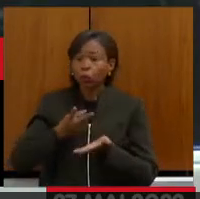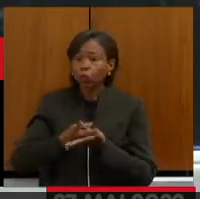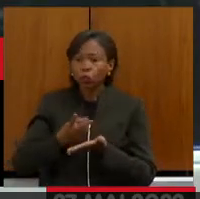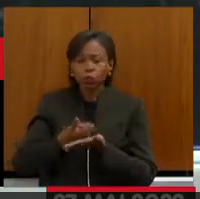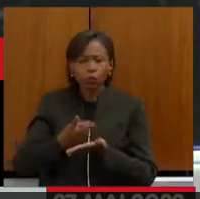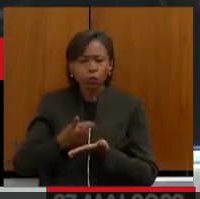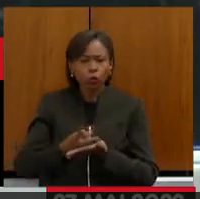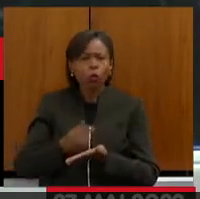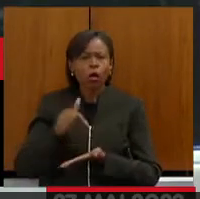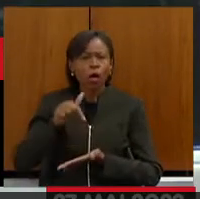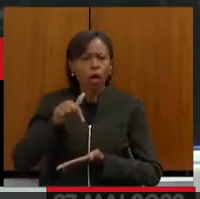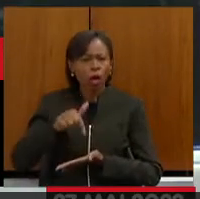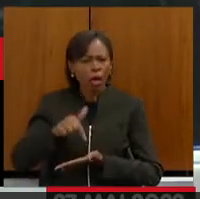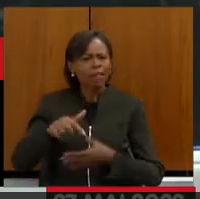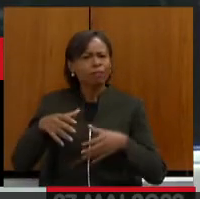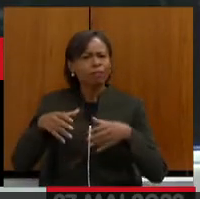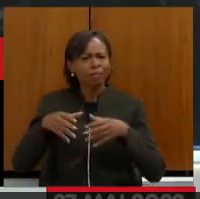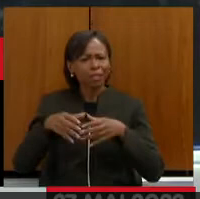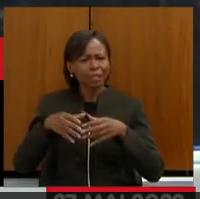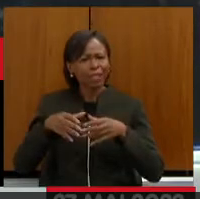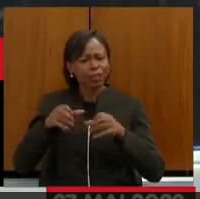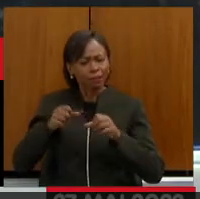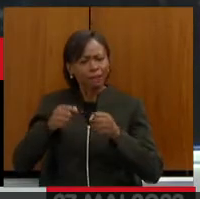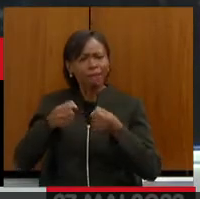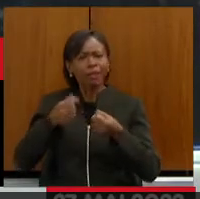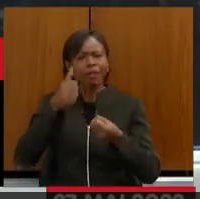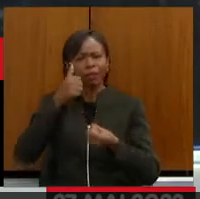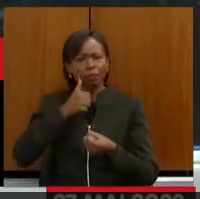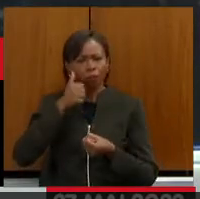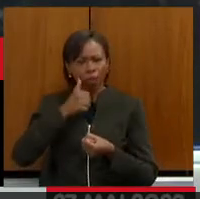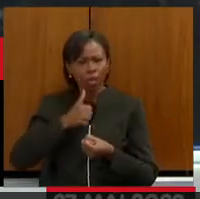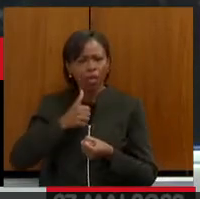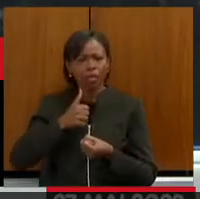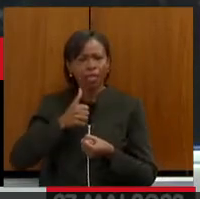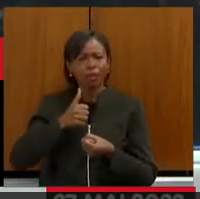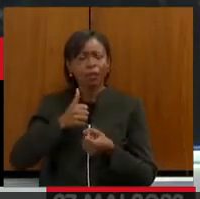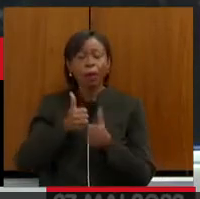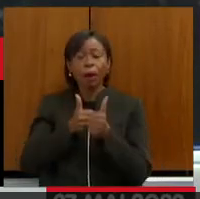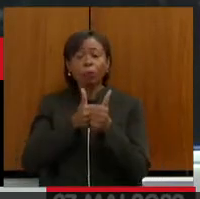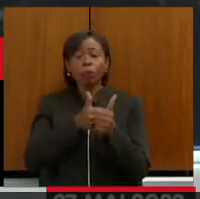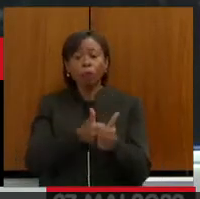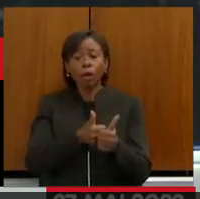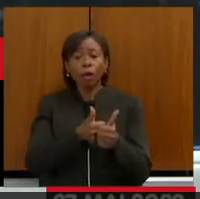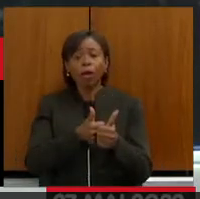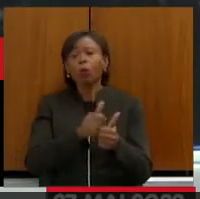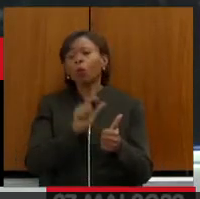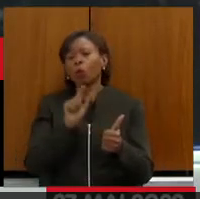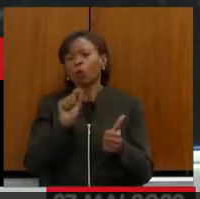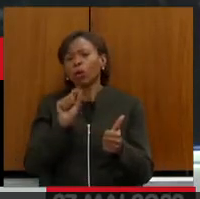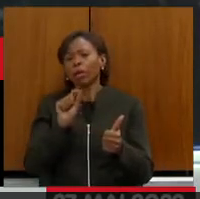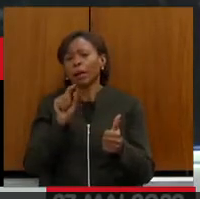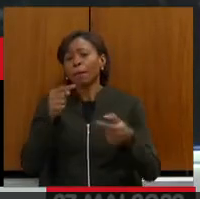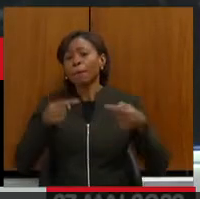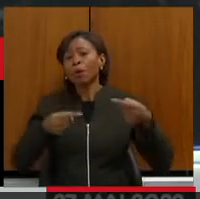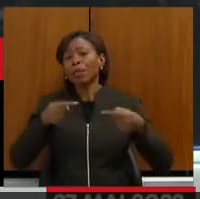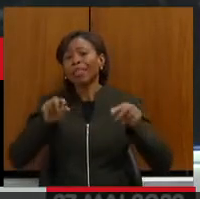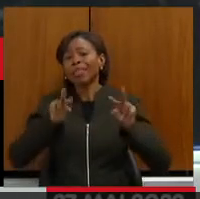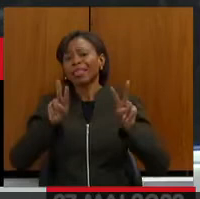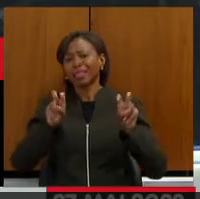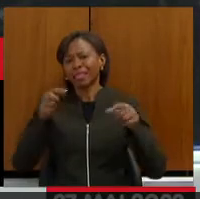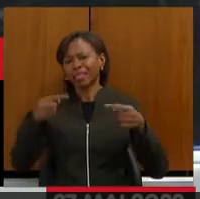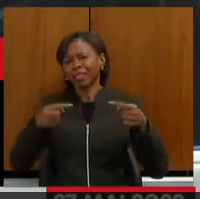compreensão a tarefa histórica que acompanhar as políticas voltadas para as mulheres e denunciar